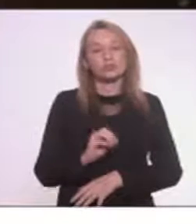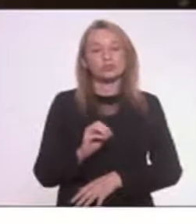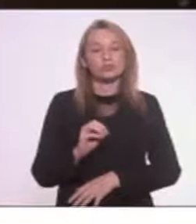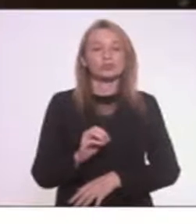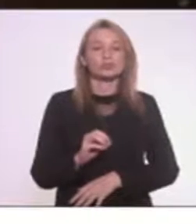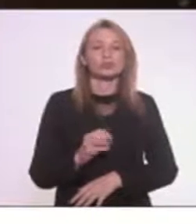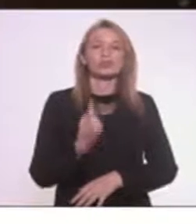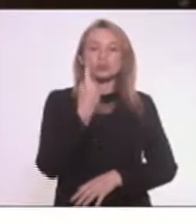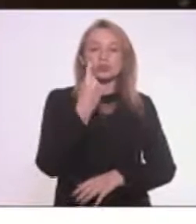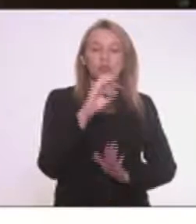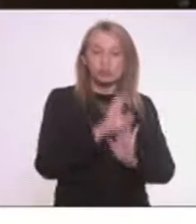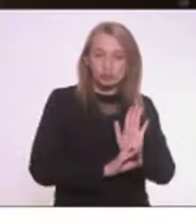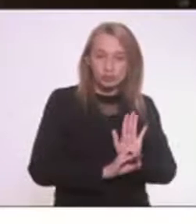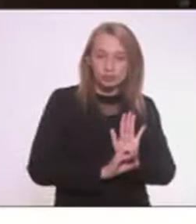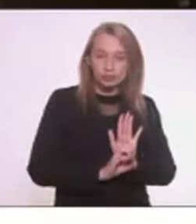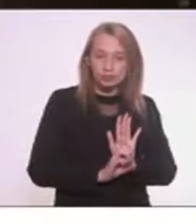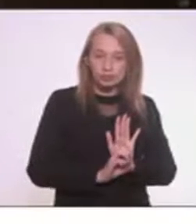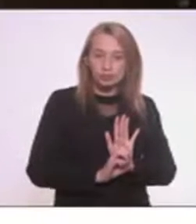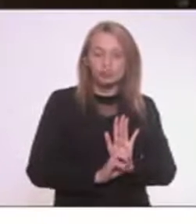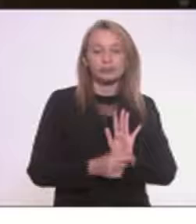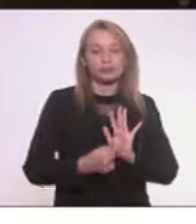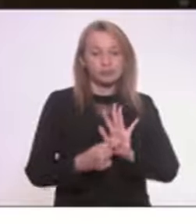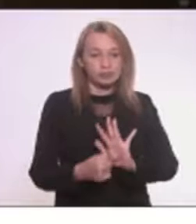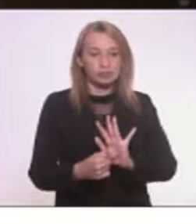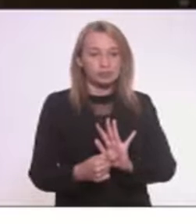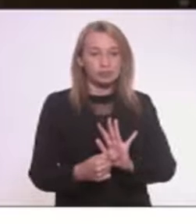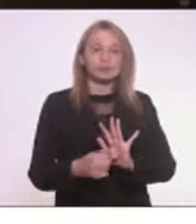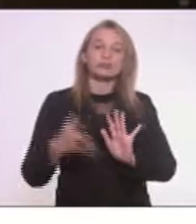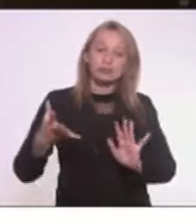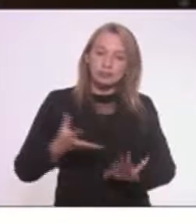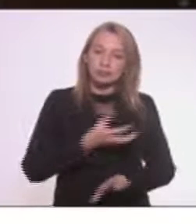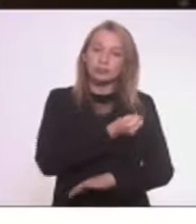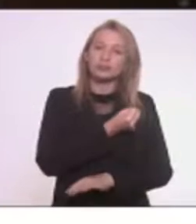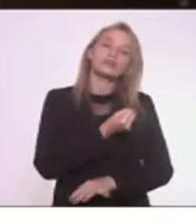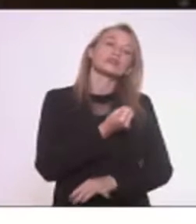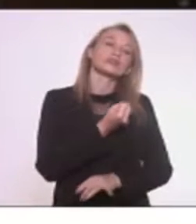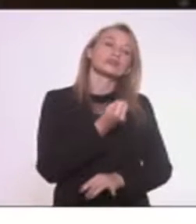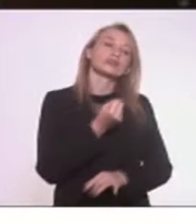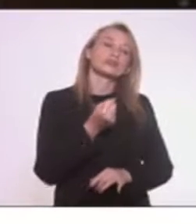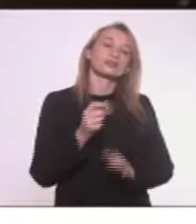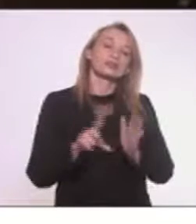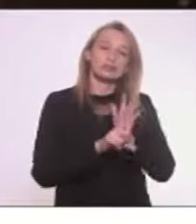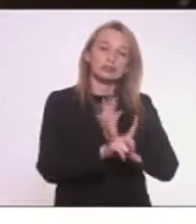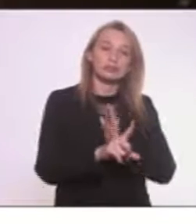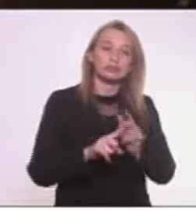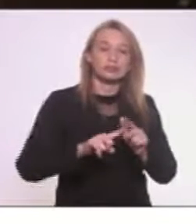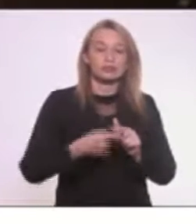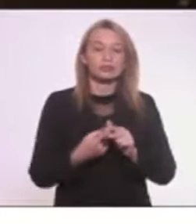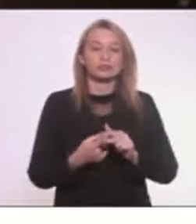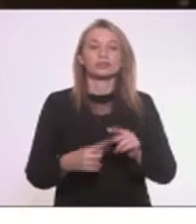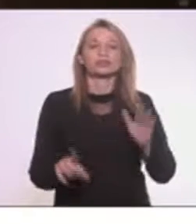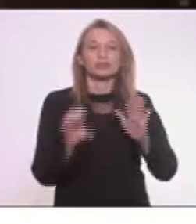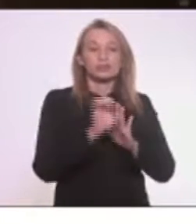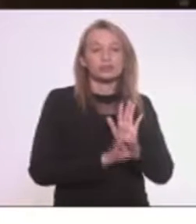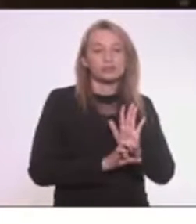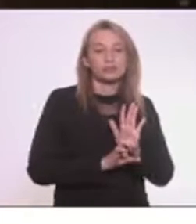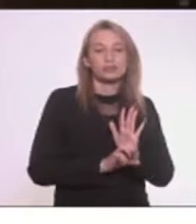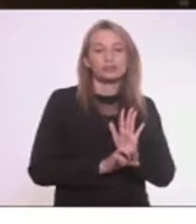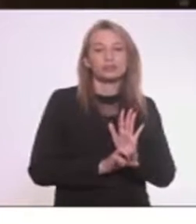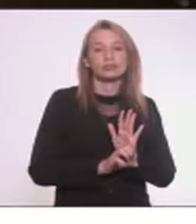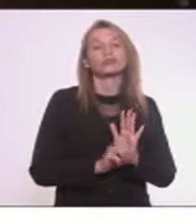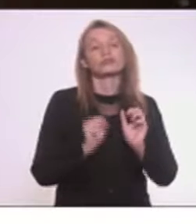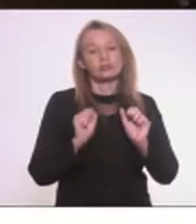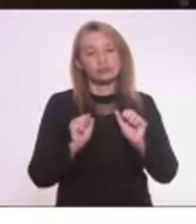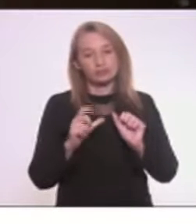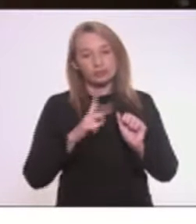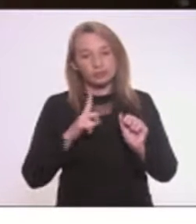tendo uma emenda que não tenha sido apreciada, a gente salvar o trabalho legislativo, modificando essa emenda para caso se consiga um